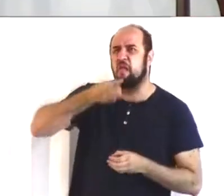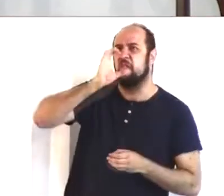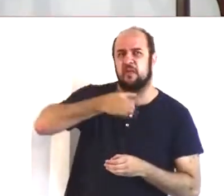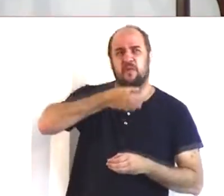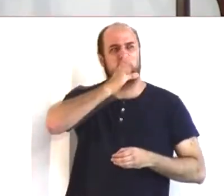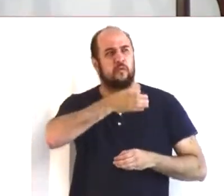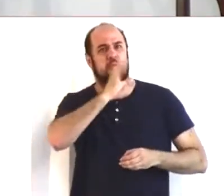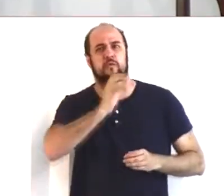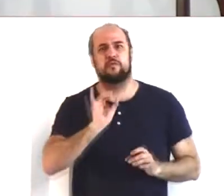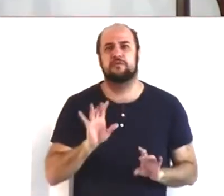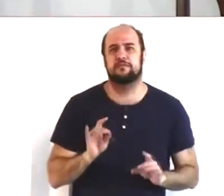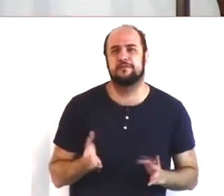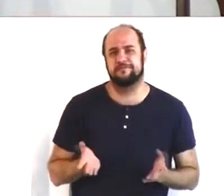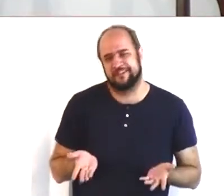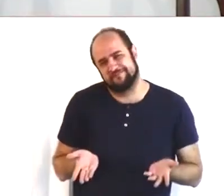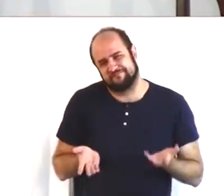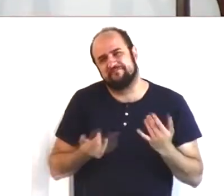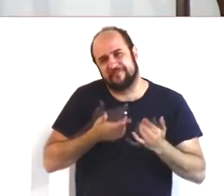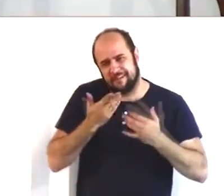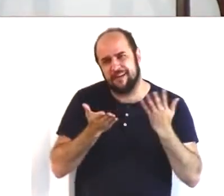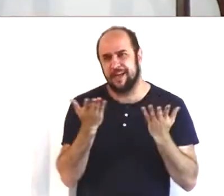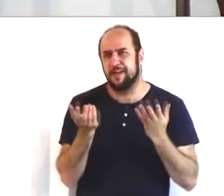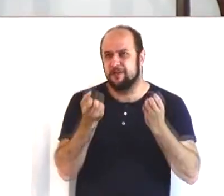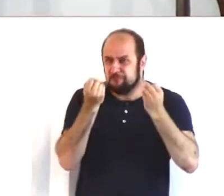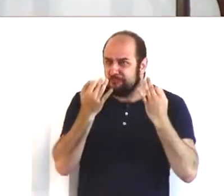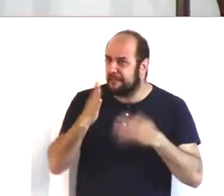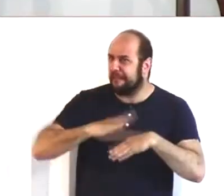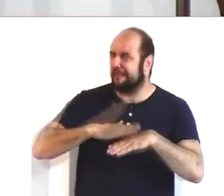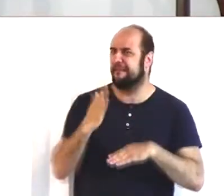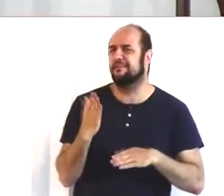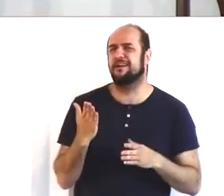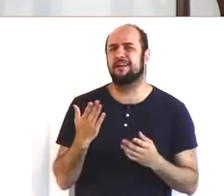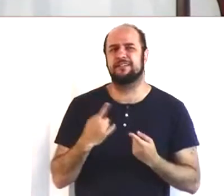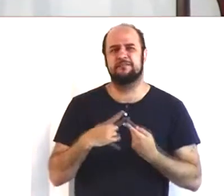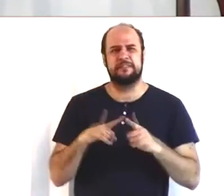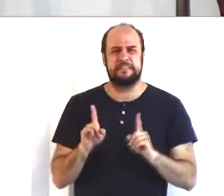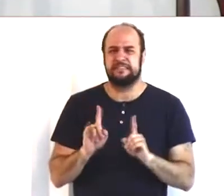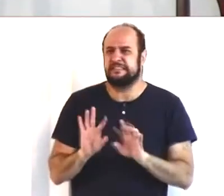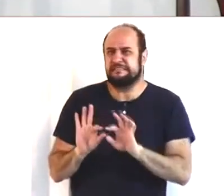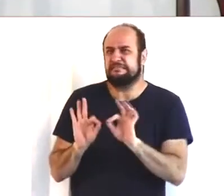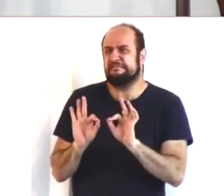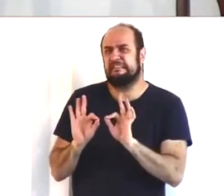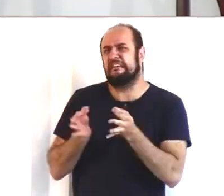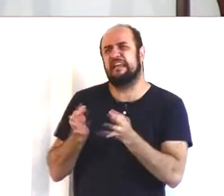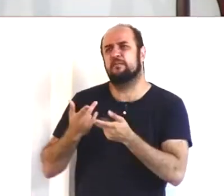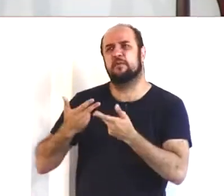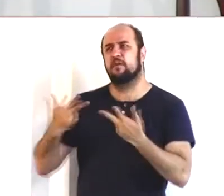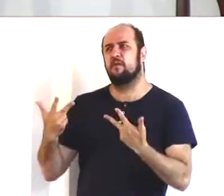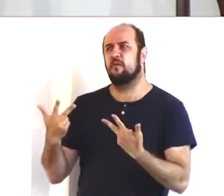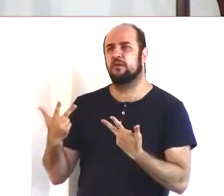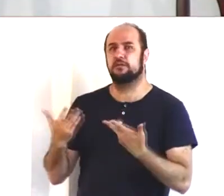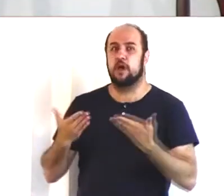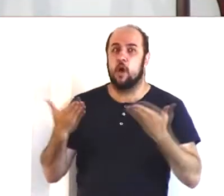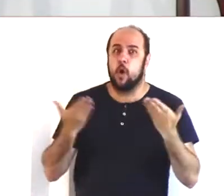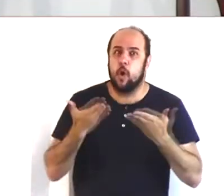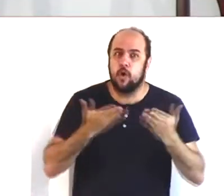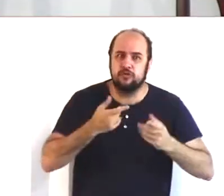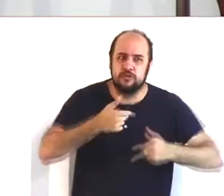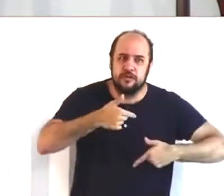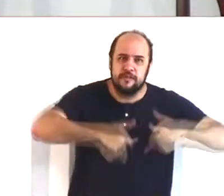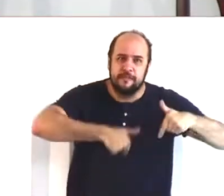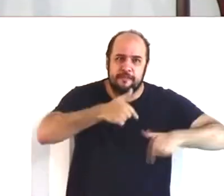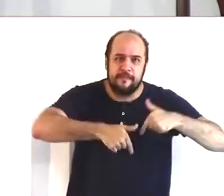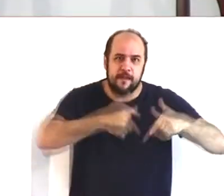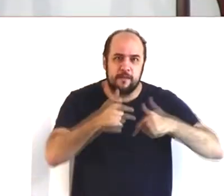que eu estou aqui exagerando apenas para dizer que era uma coisa muito incipiente. Hoje nós trabalhamos com nanotecnologia na